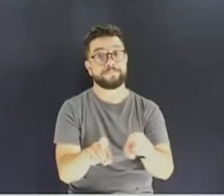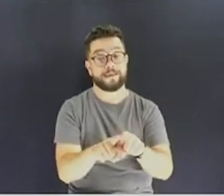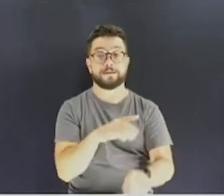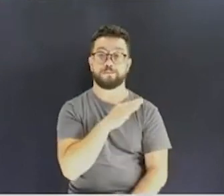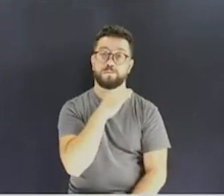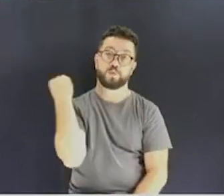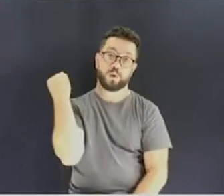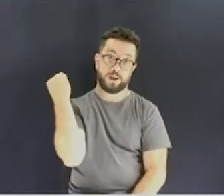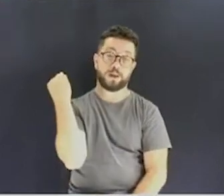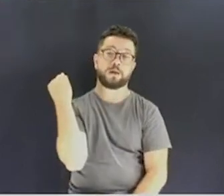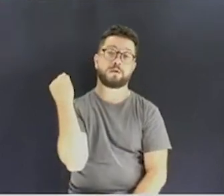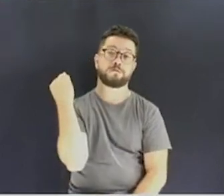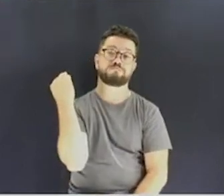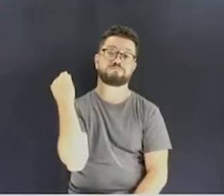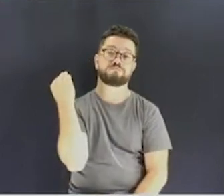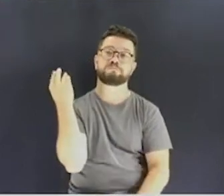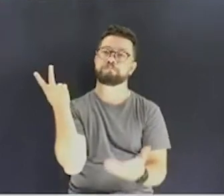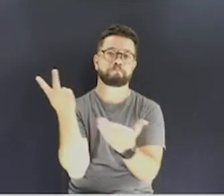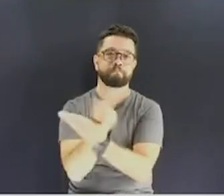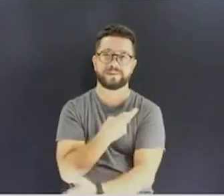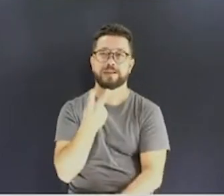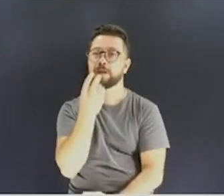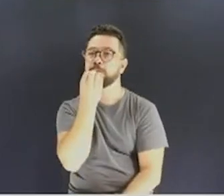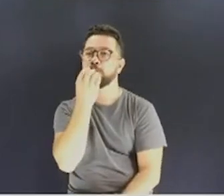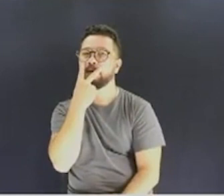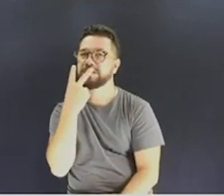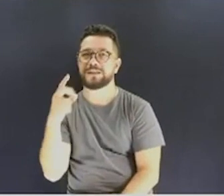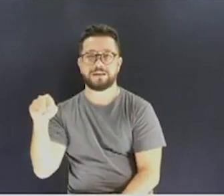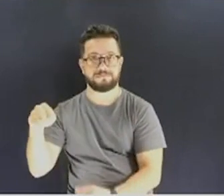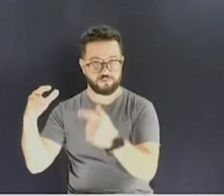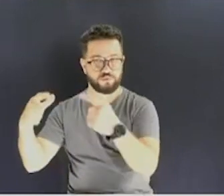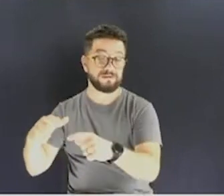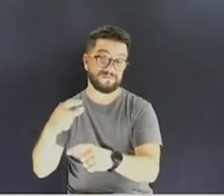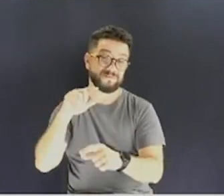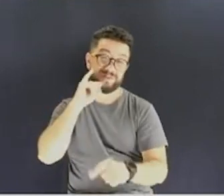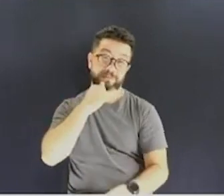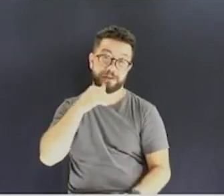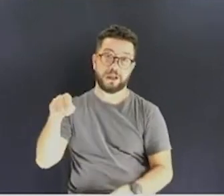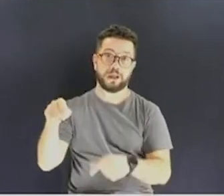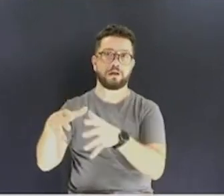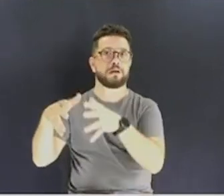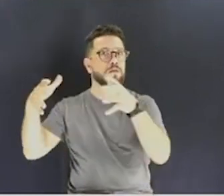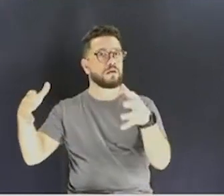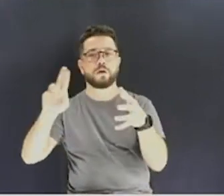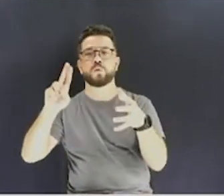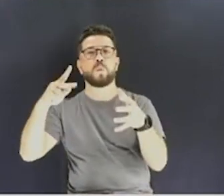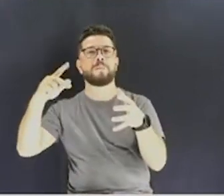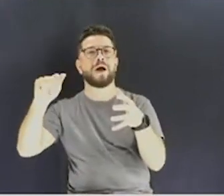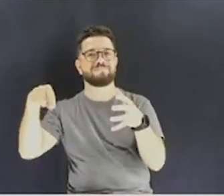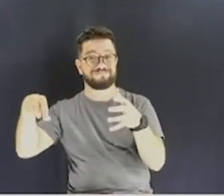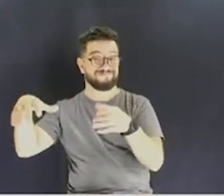outros casos aconteceram de morte também no Boa Vista. Infelizmente, o Boa Vista, por ser uma grande UPA, ter um grande número de atendimentos, ela